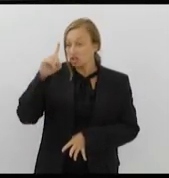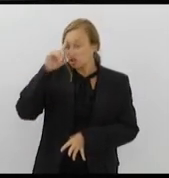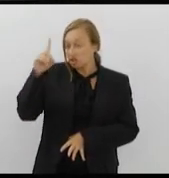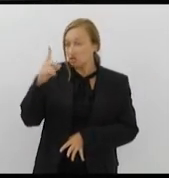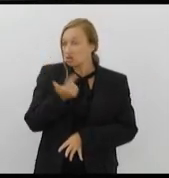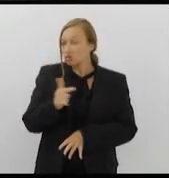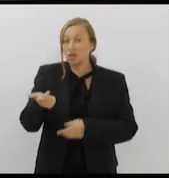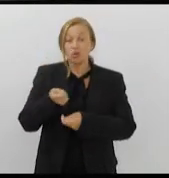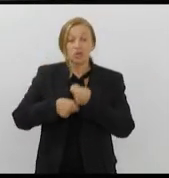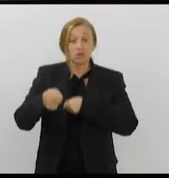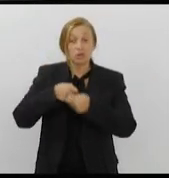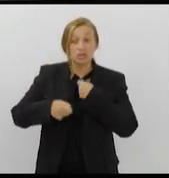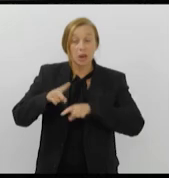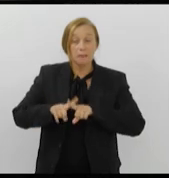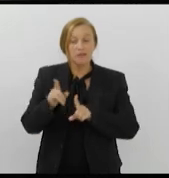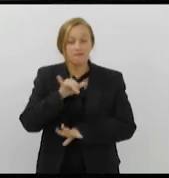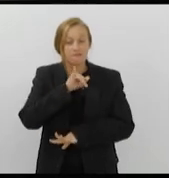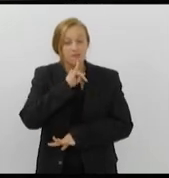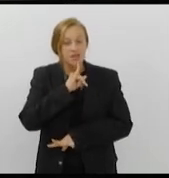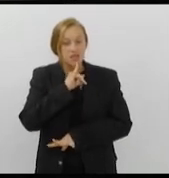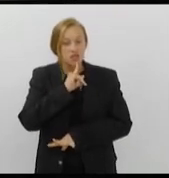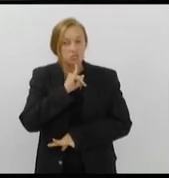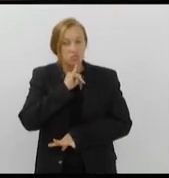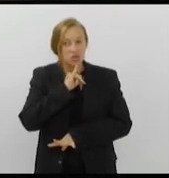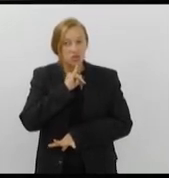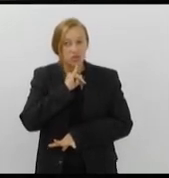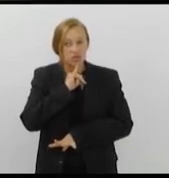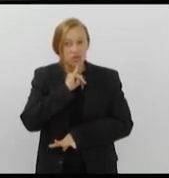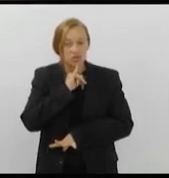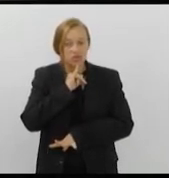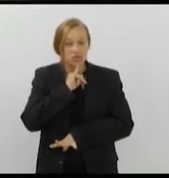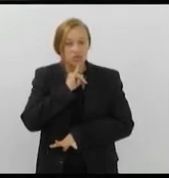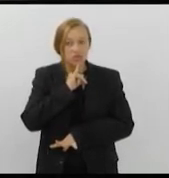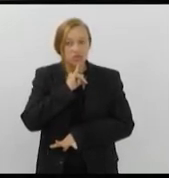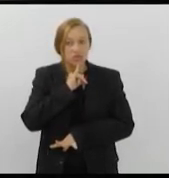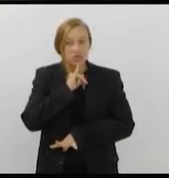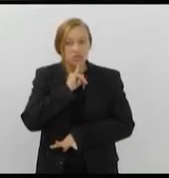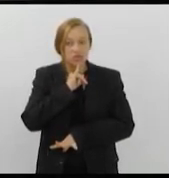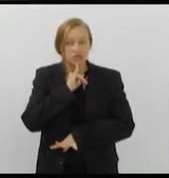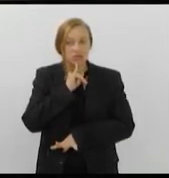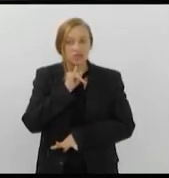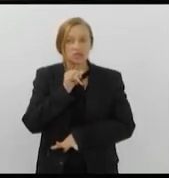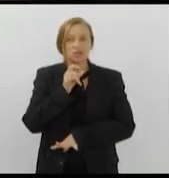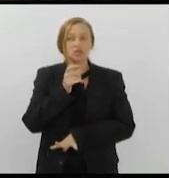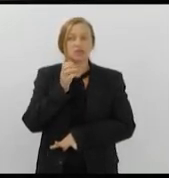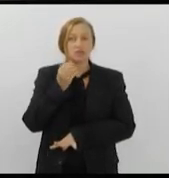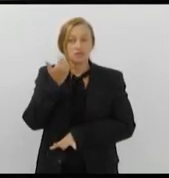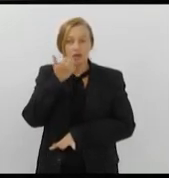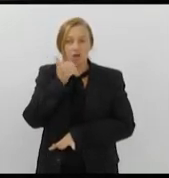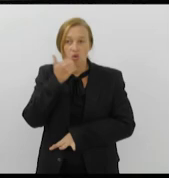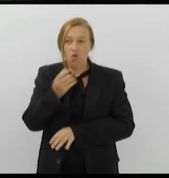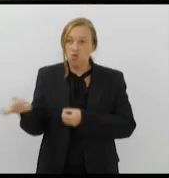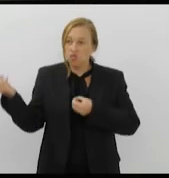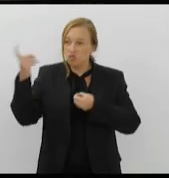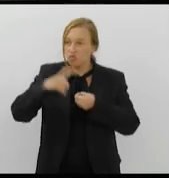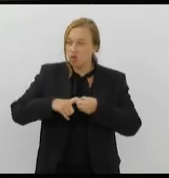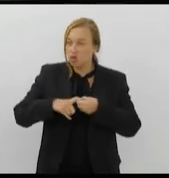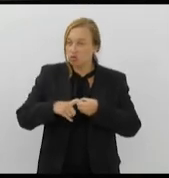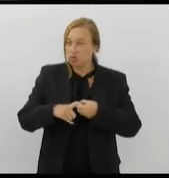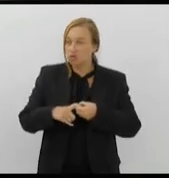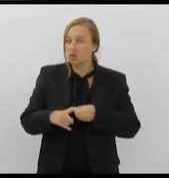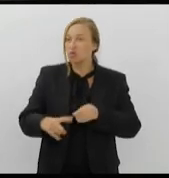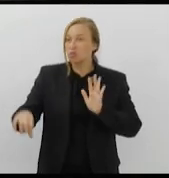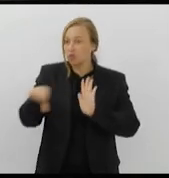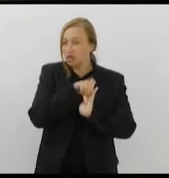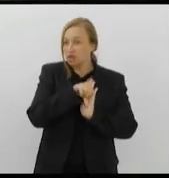inegociáveis, mas que, infelizmente, de maneira escusa, hoje volta à cena do crime,